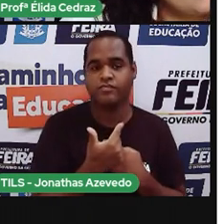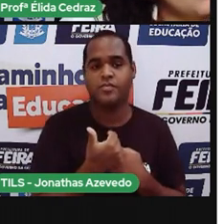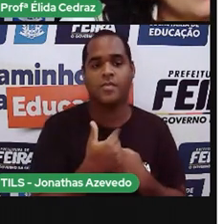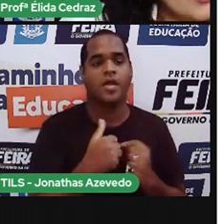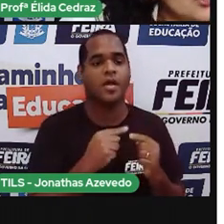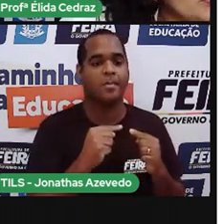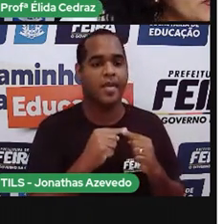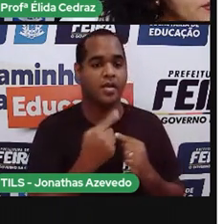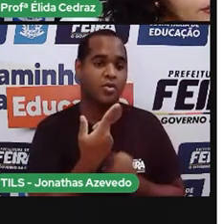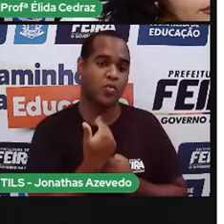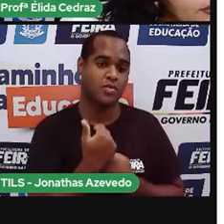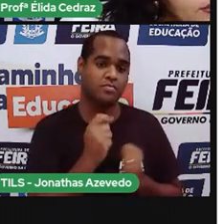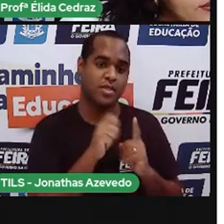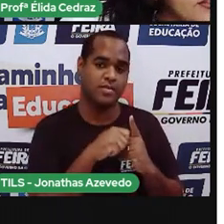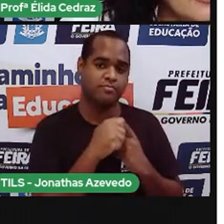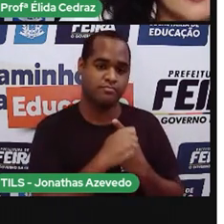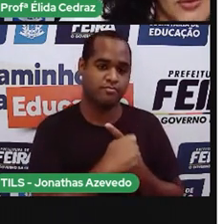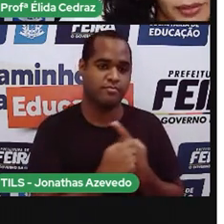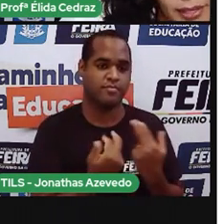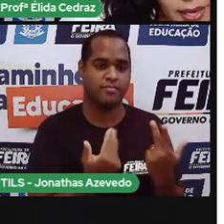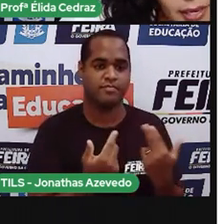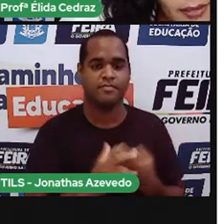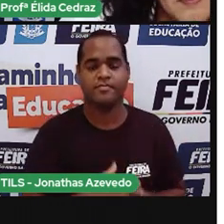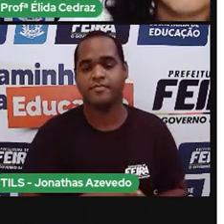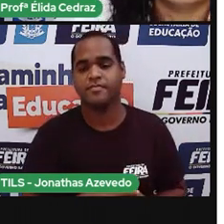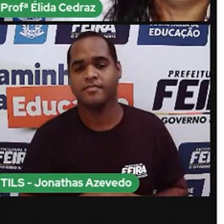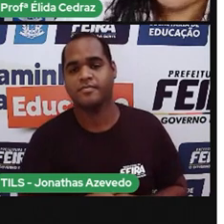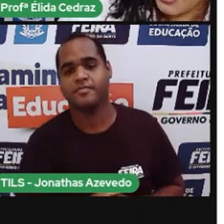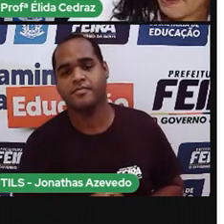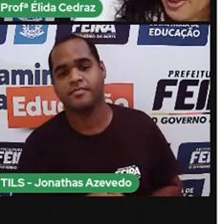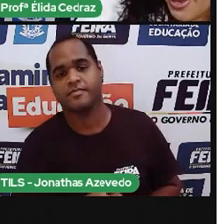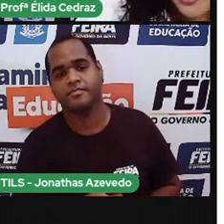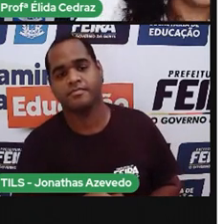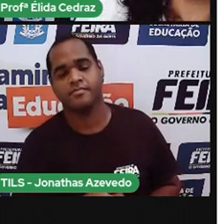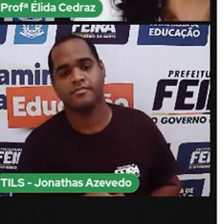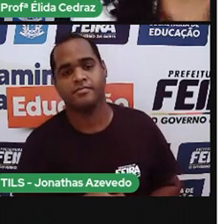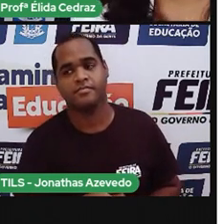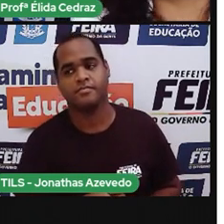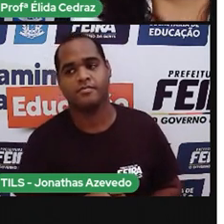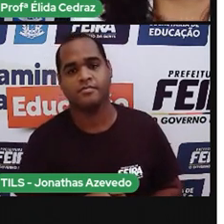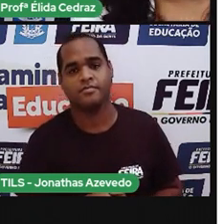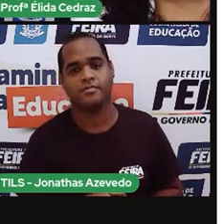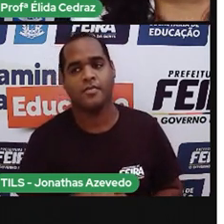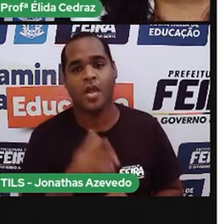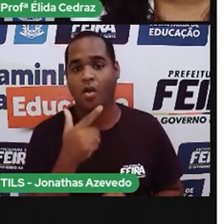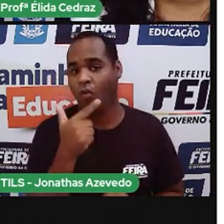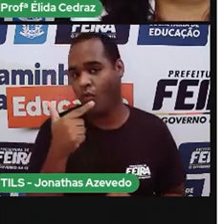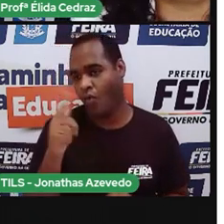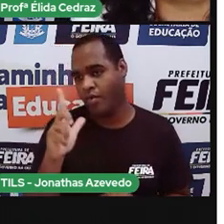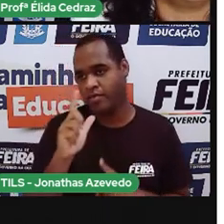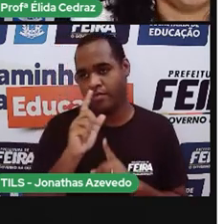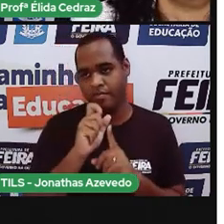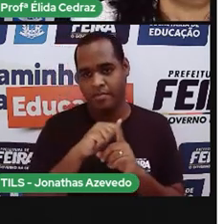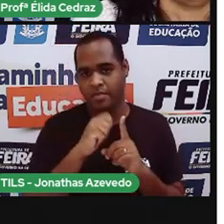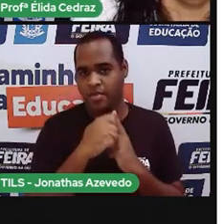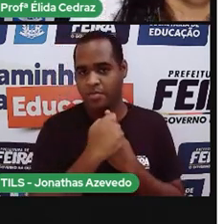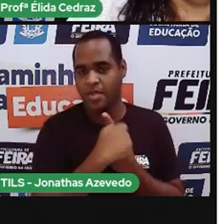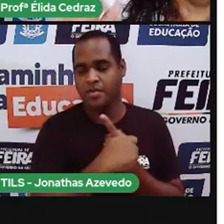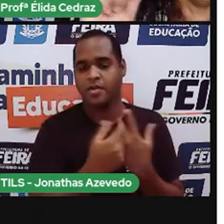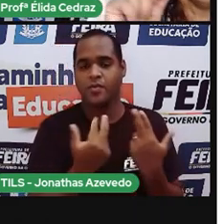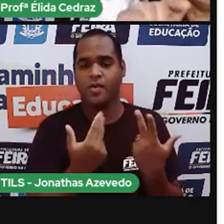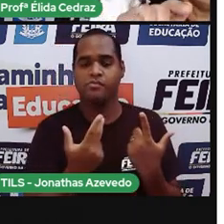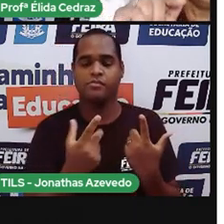uma dúzia de bananas, ok? E meia dúzia de bananas, são quantas? Vamos